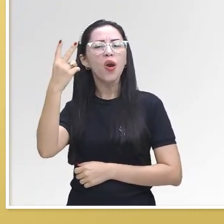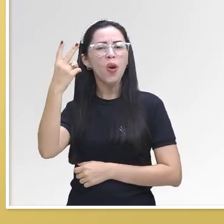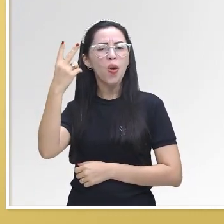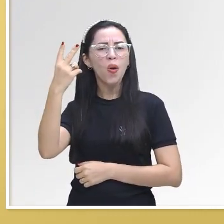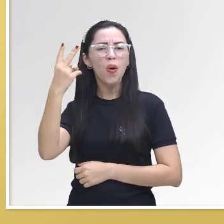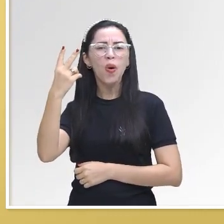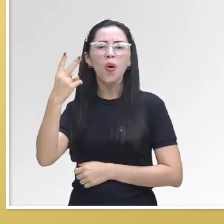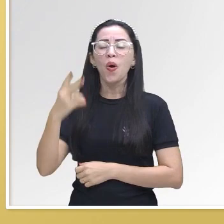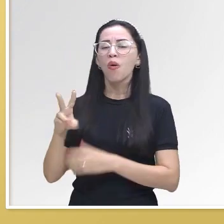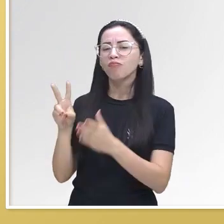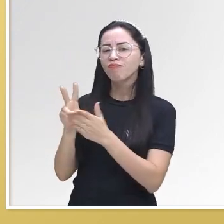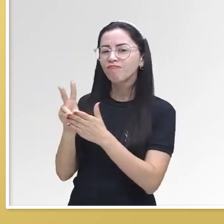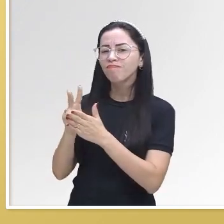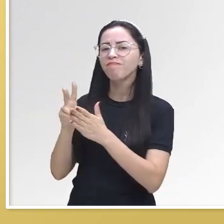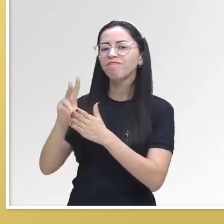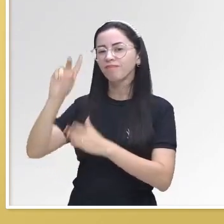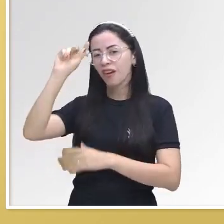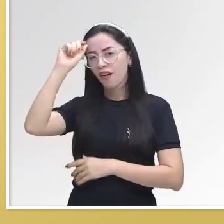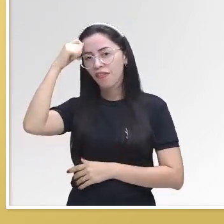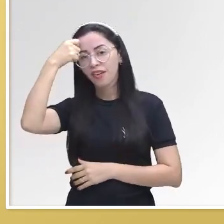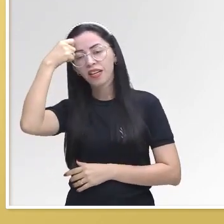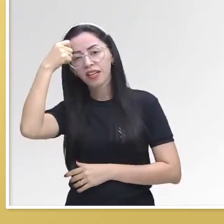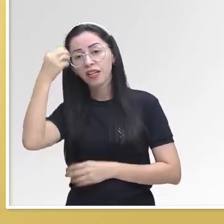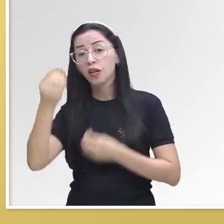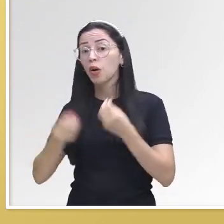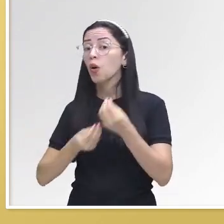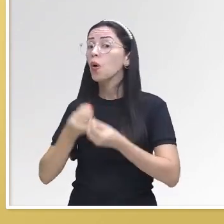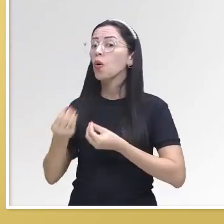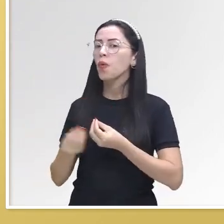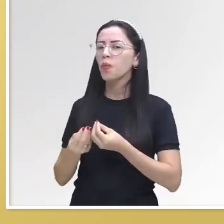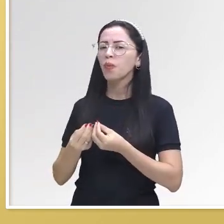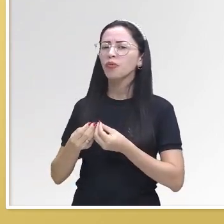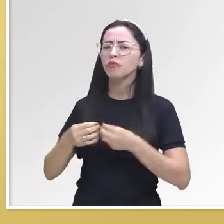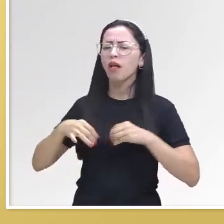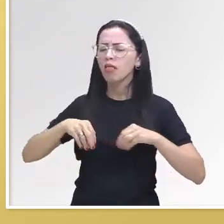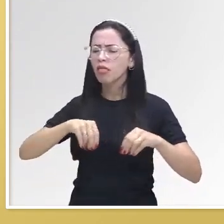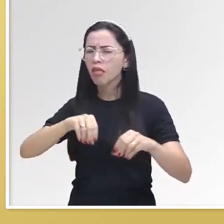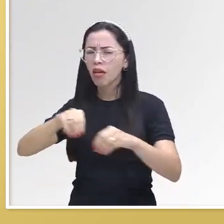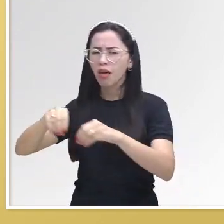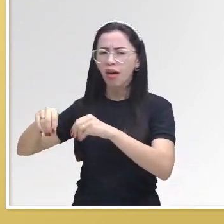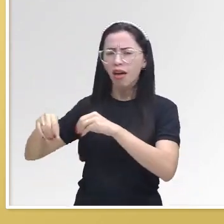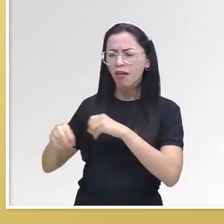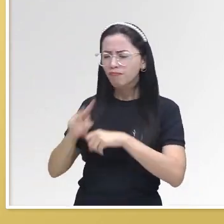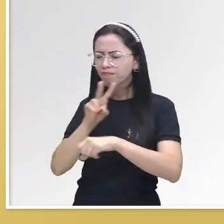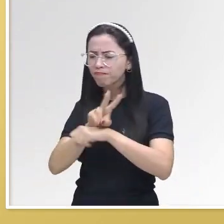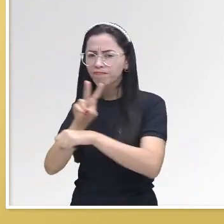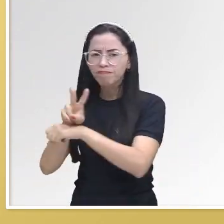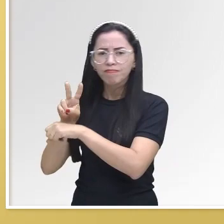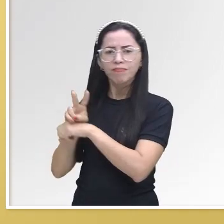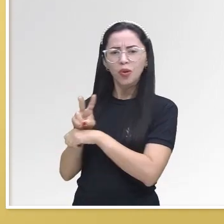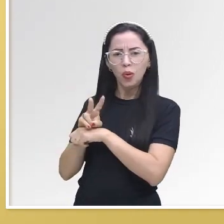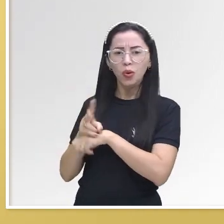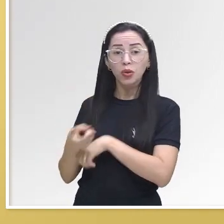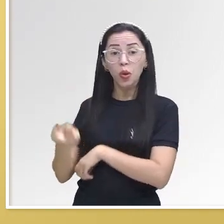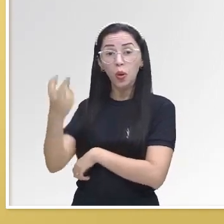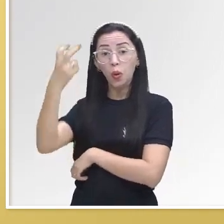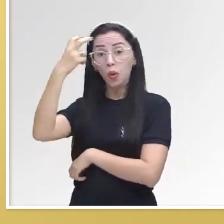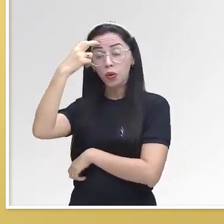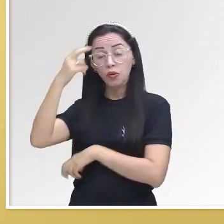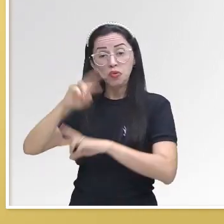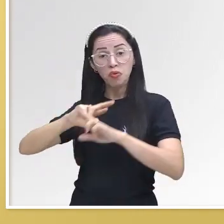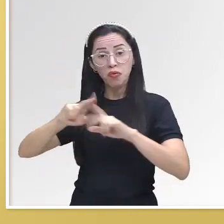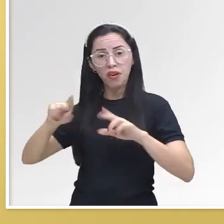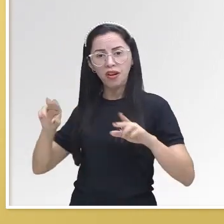e a melhor maneira de fazer isso é protegendo as terras e as manifestações culturais de índios e